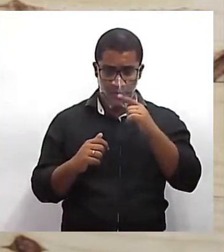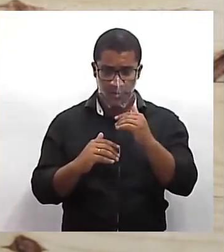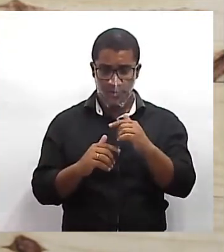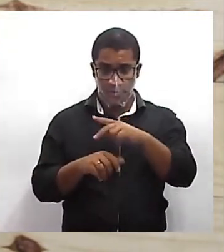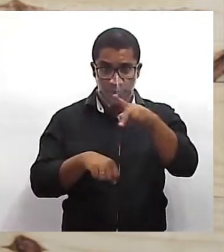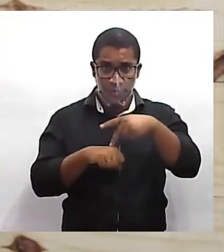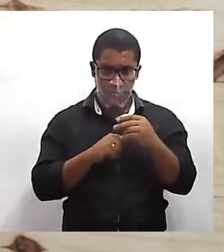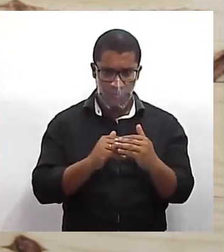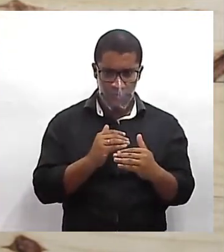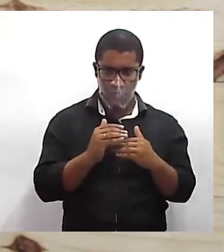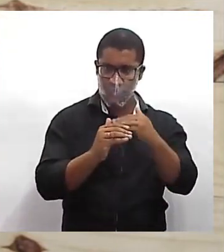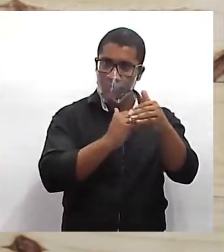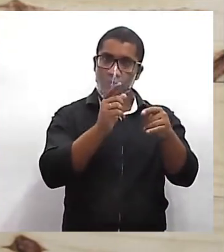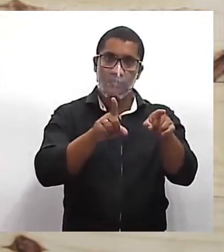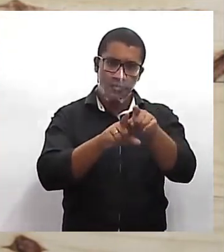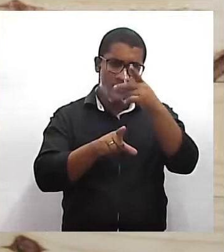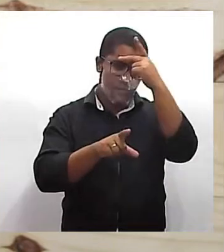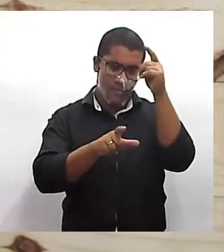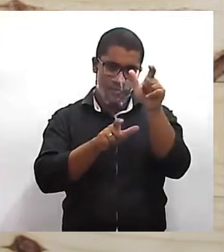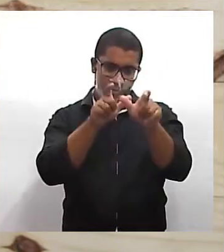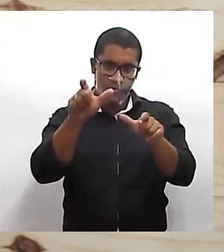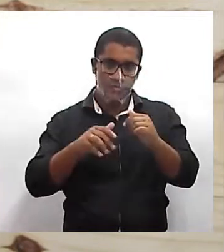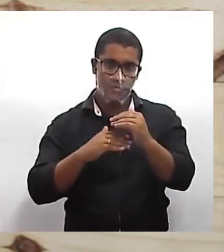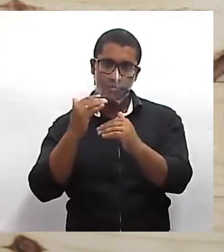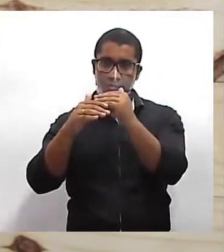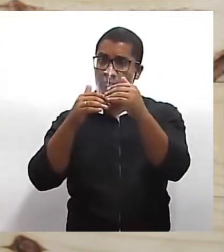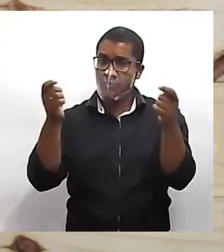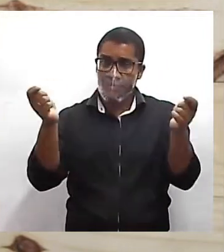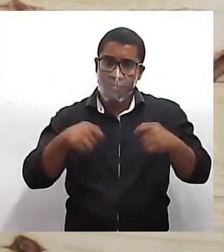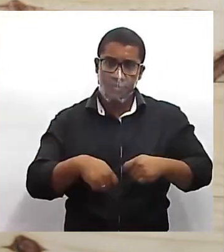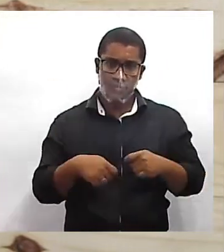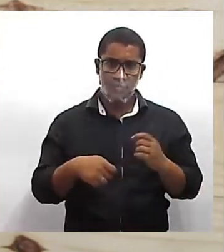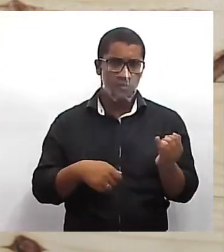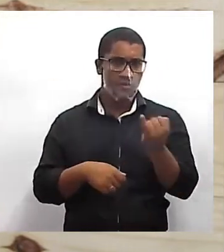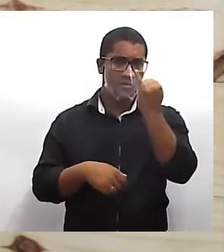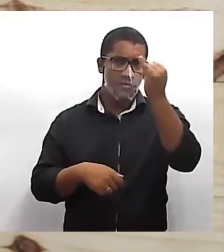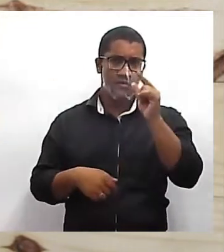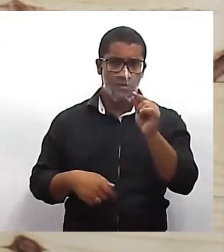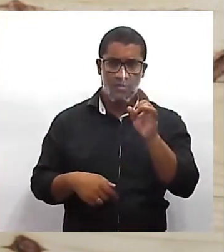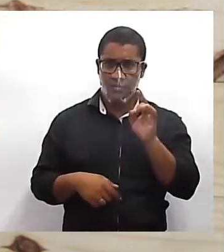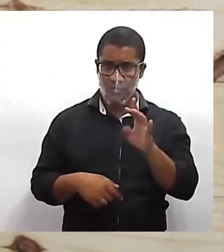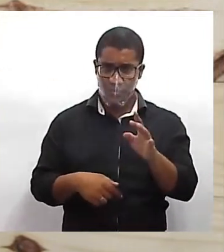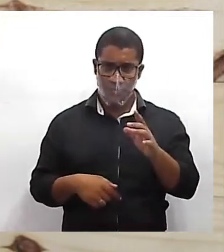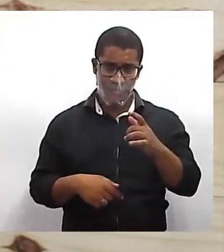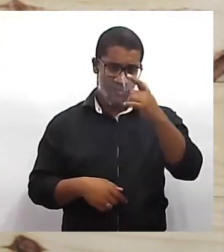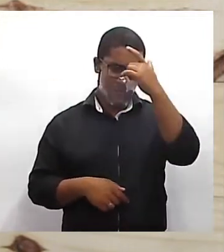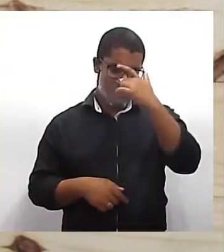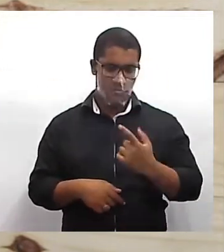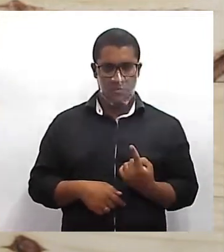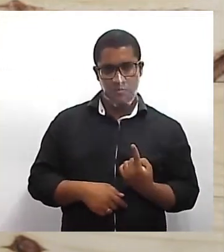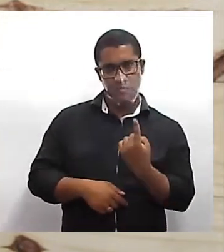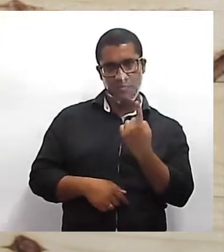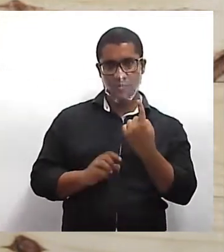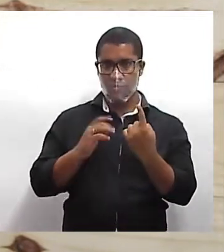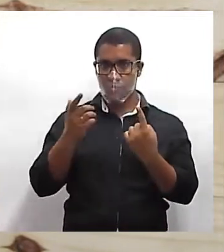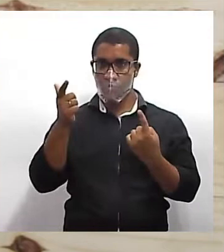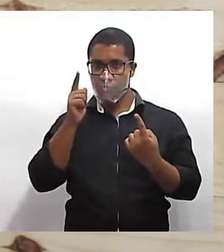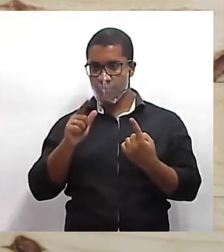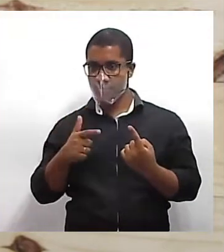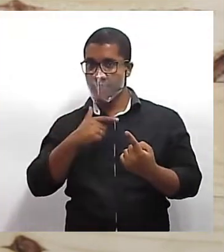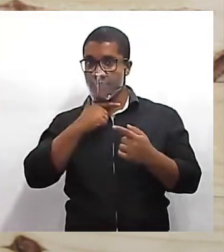país, mas também de cada indivíduo. Sua importância vai além do aumento da renda individual ou das chances de se obter um